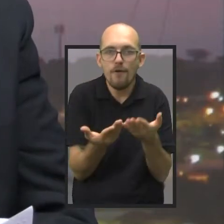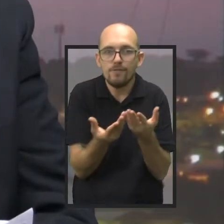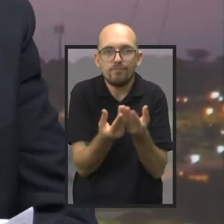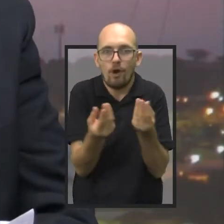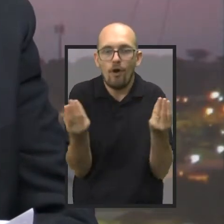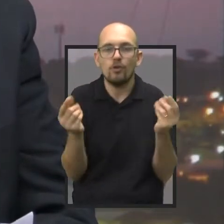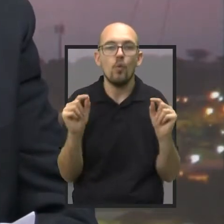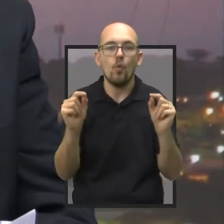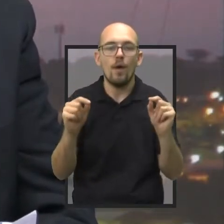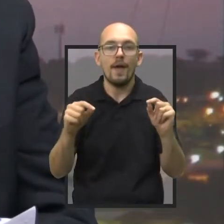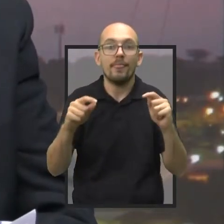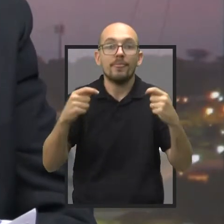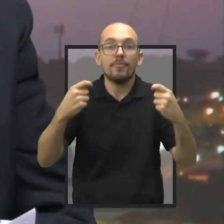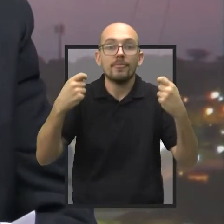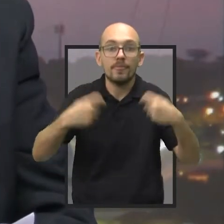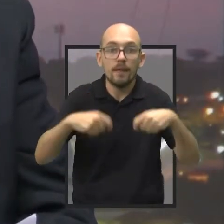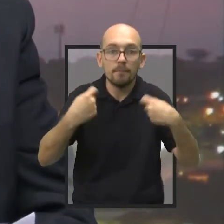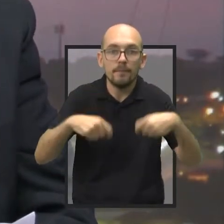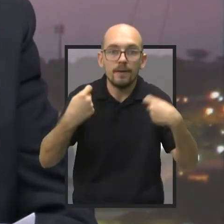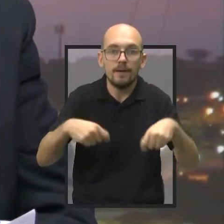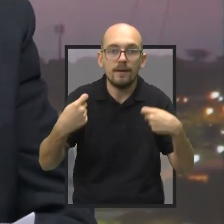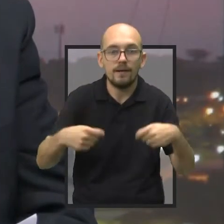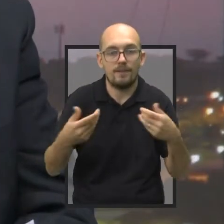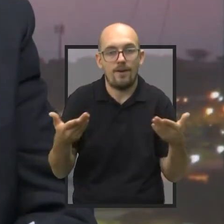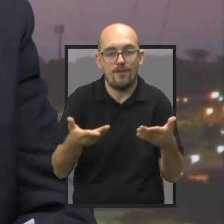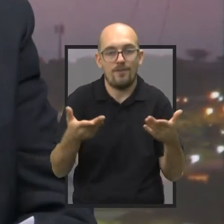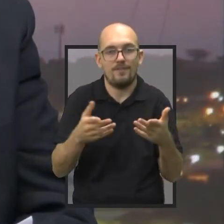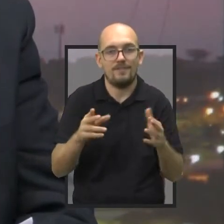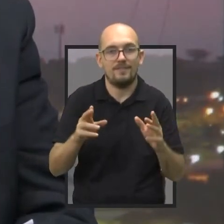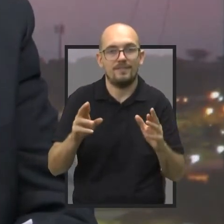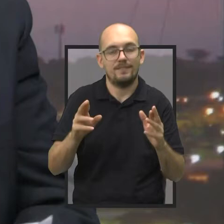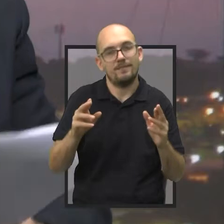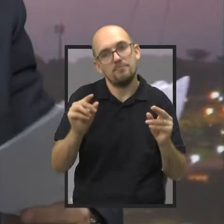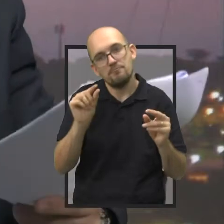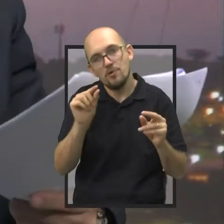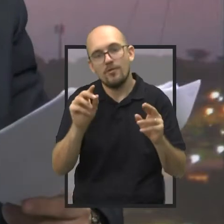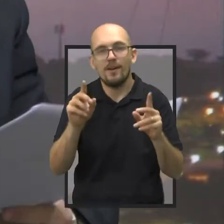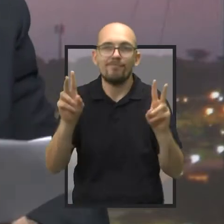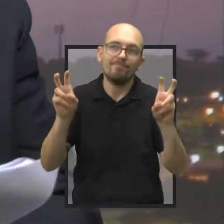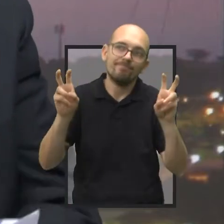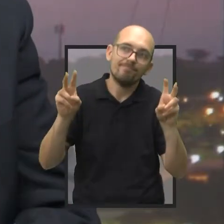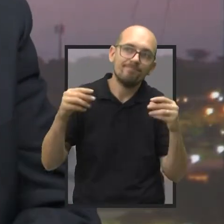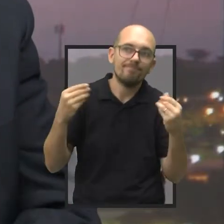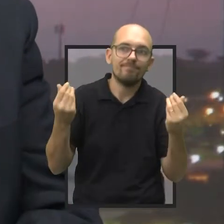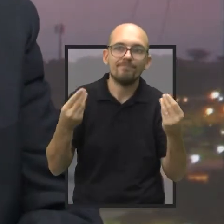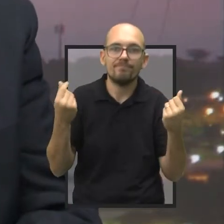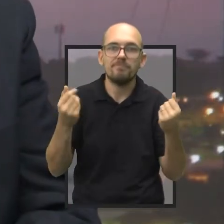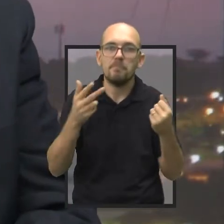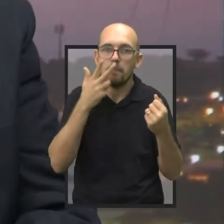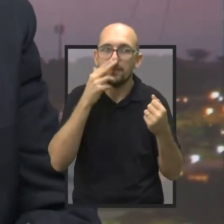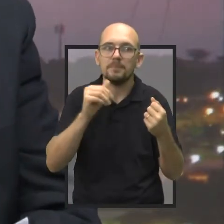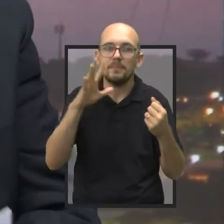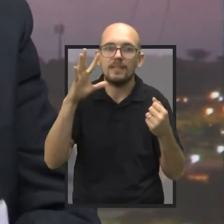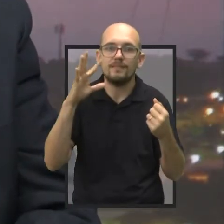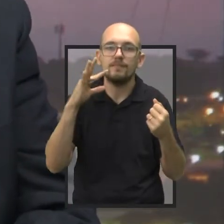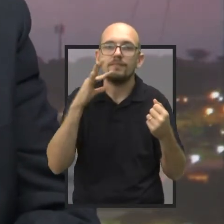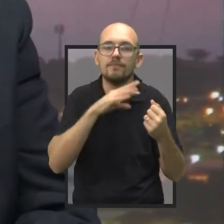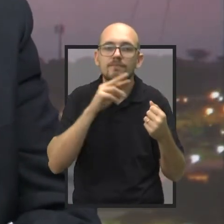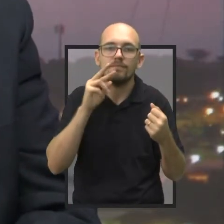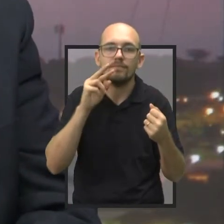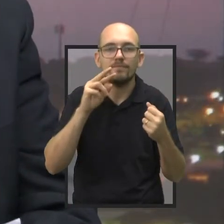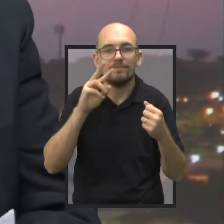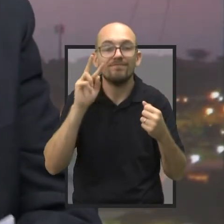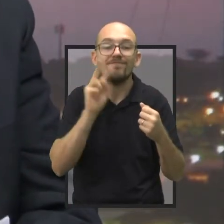essa questão da demanda mercadológica tem sido, entre aspas, mais evidente para a